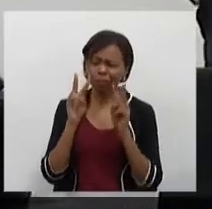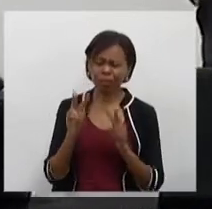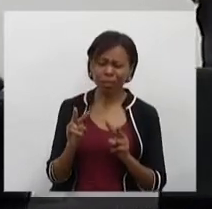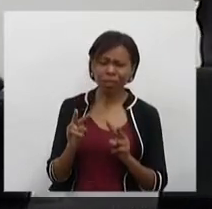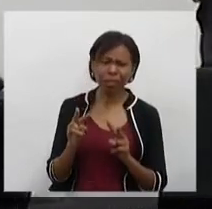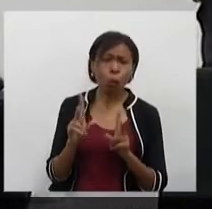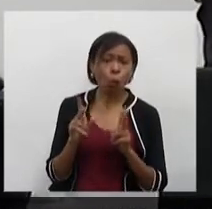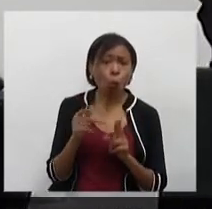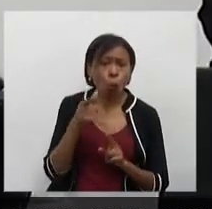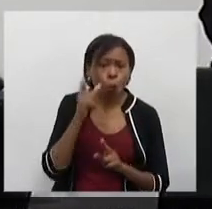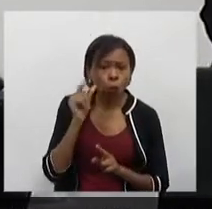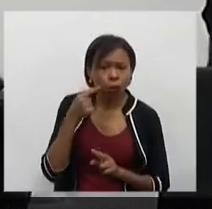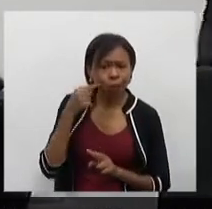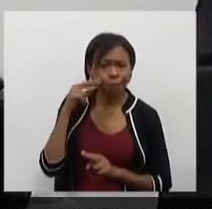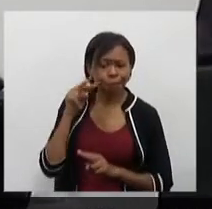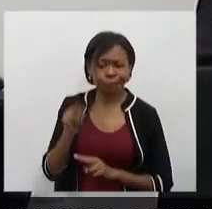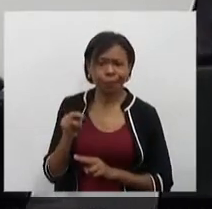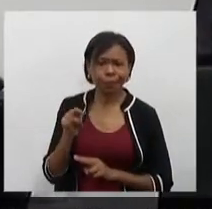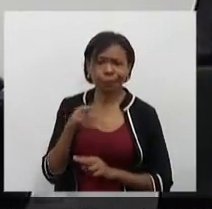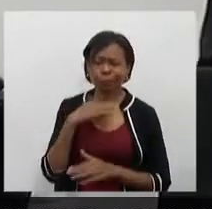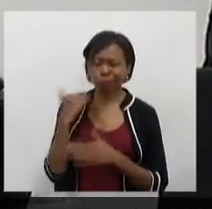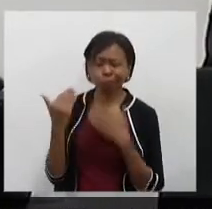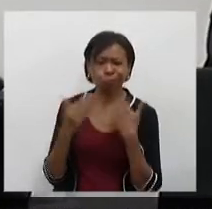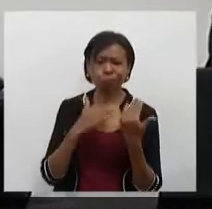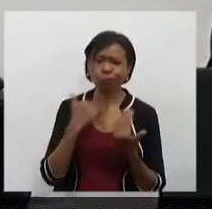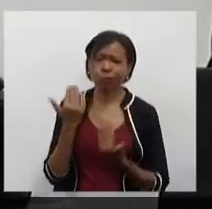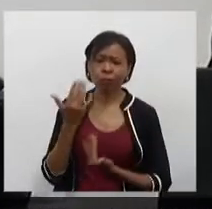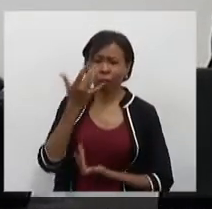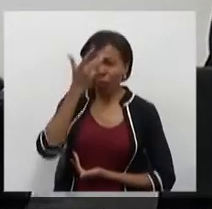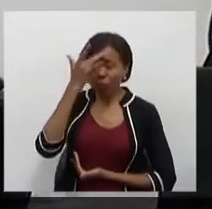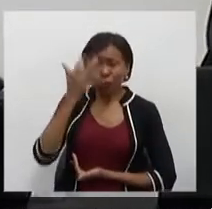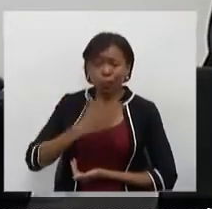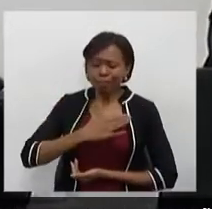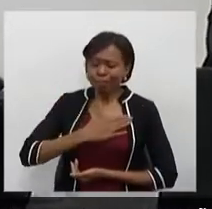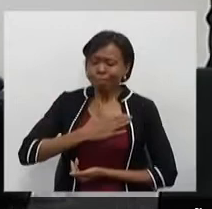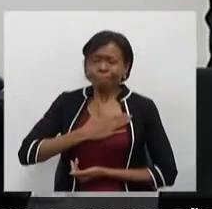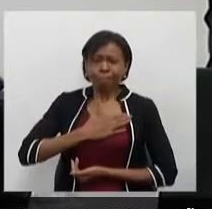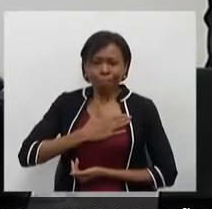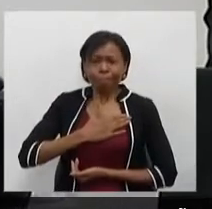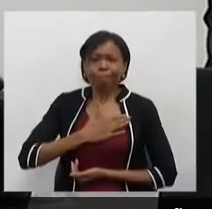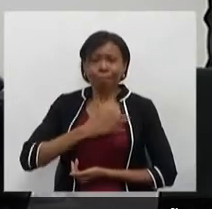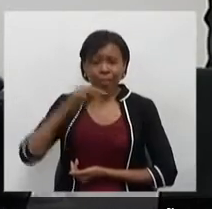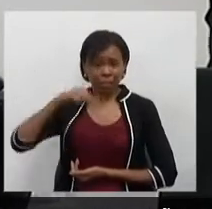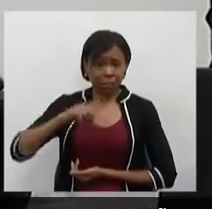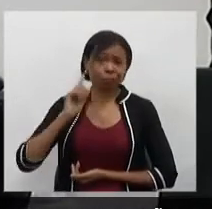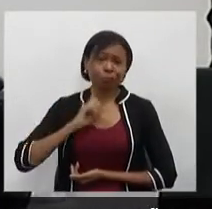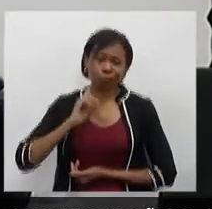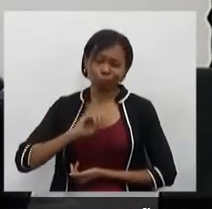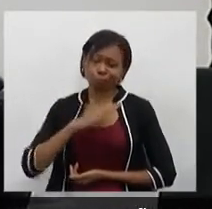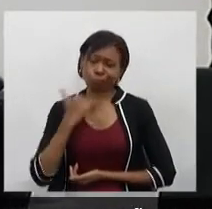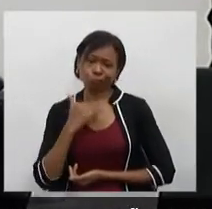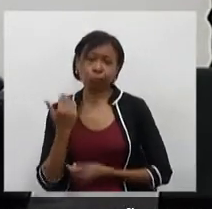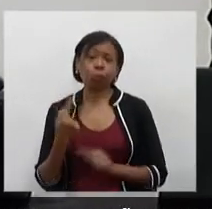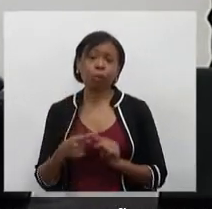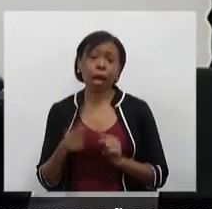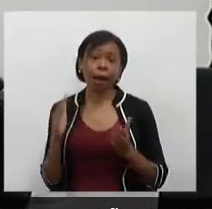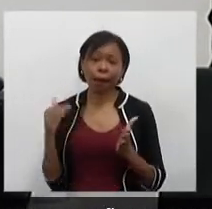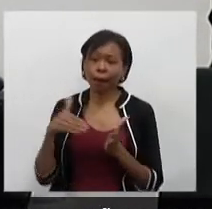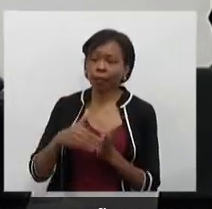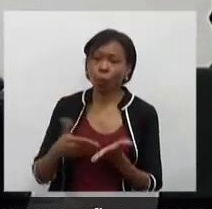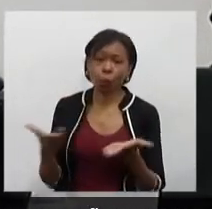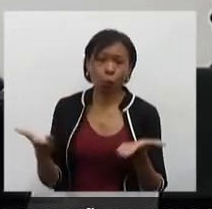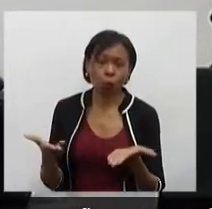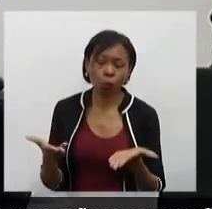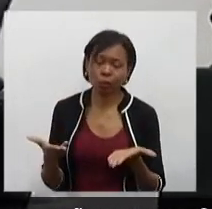de pessoas tão queridas, né, no estado de Minas Gerais, porque até hoje não chegou a dose da vacina para essas pessoas.